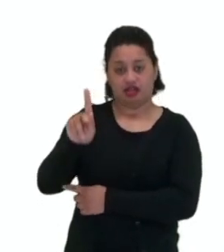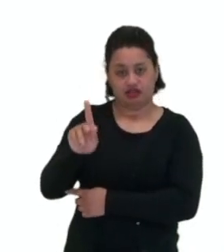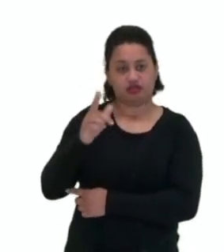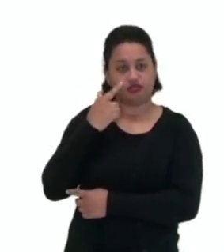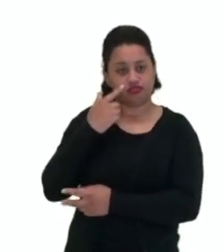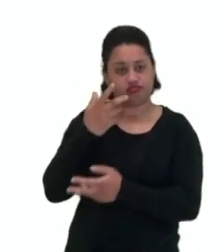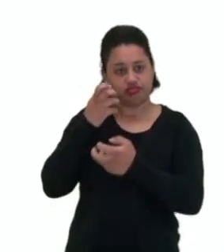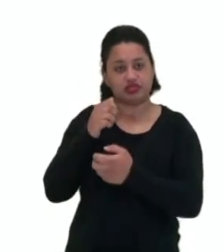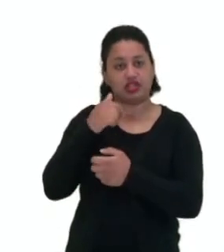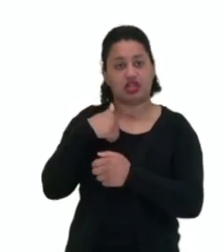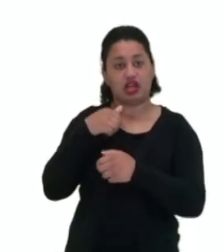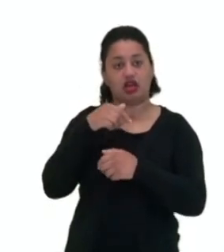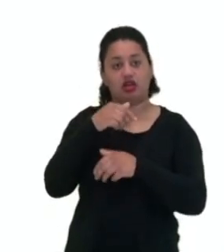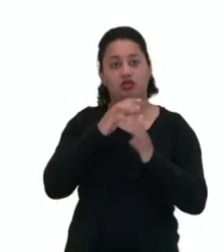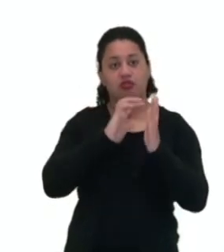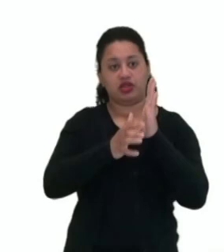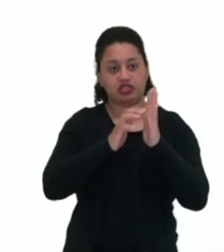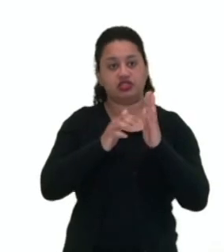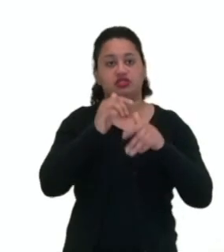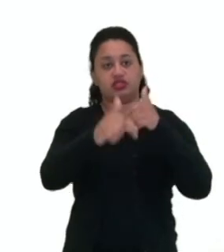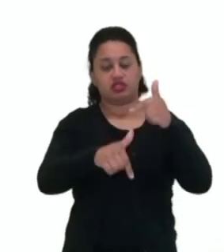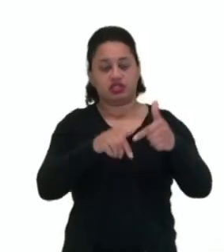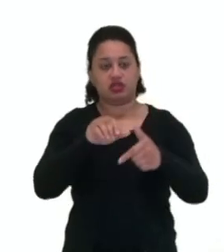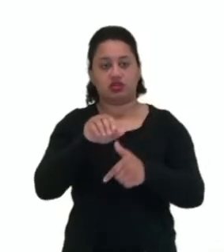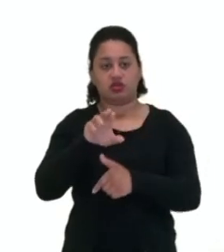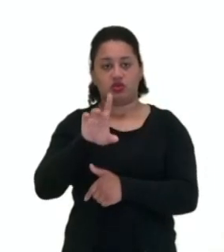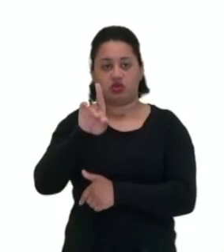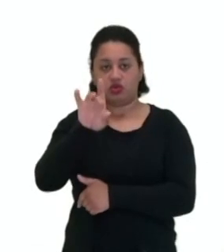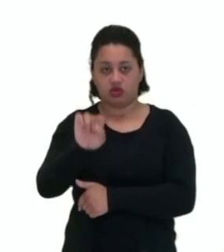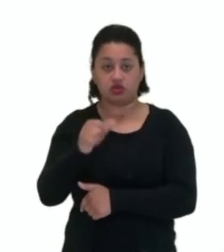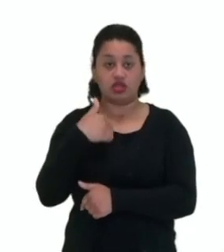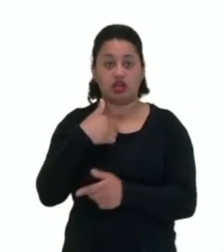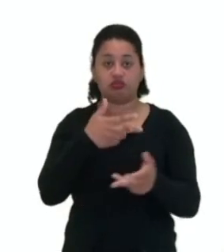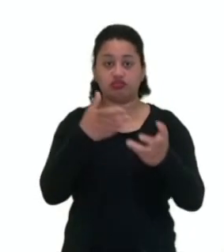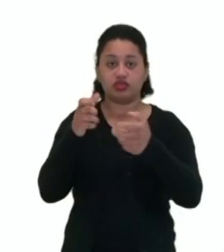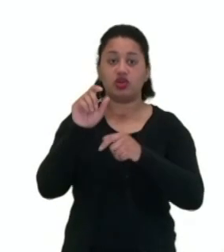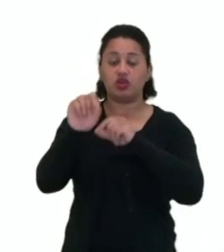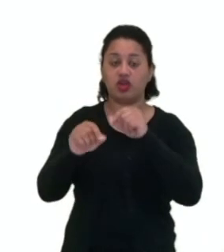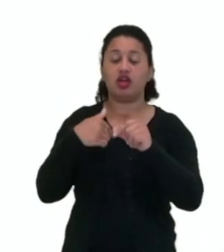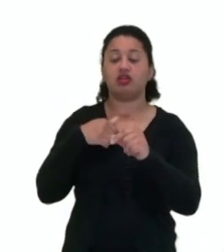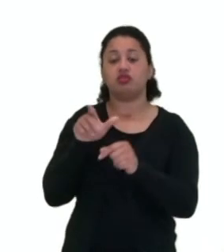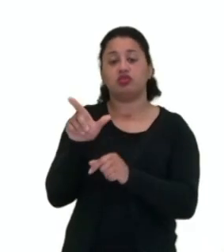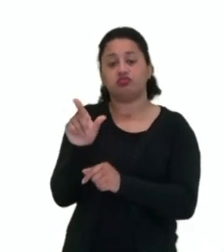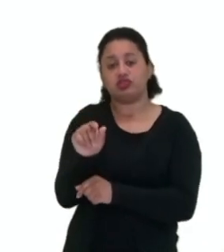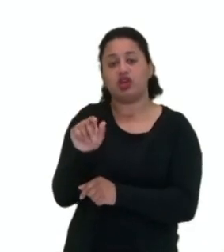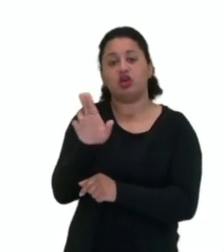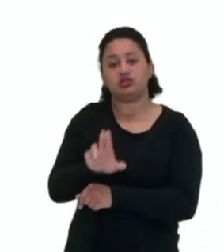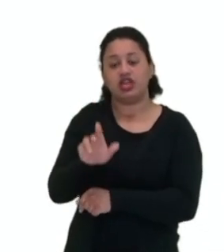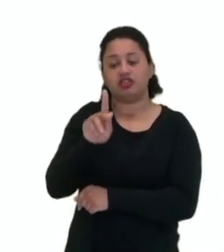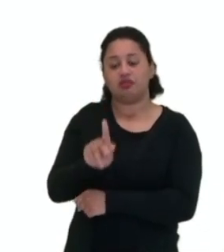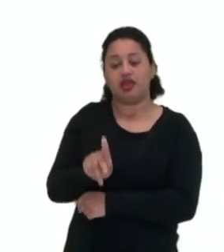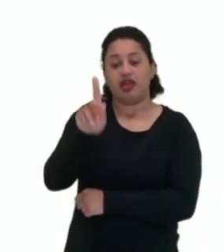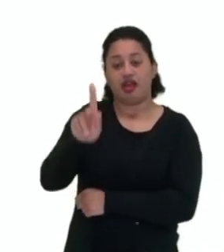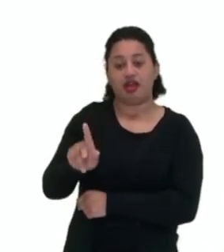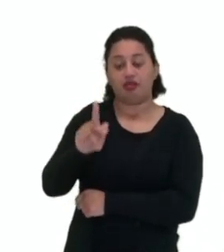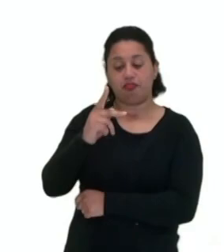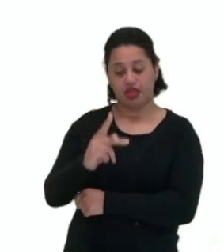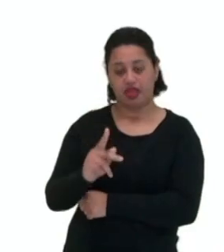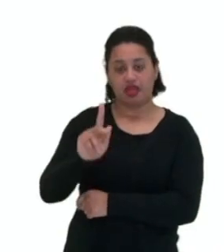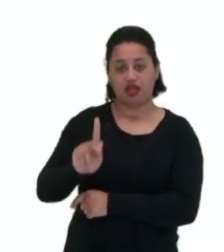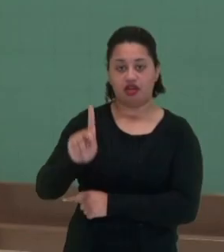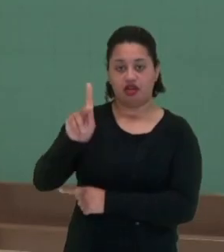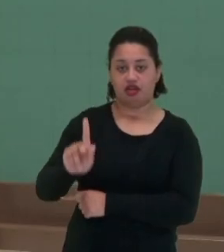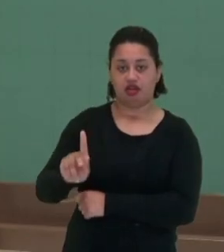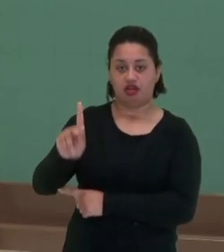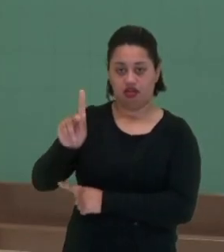PKK, então Partido dos Trabalhadores Curdos, sendo identificados pela sigla PKK.